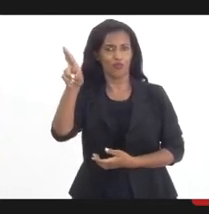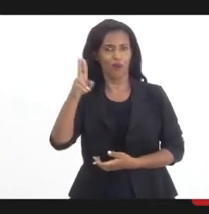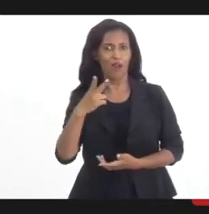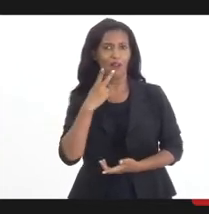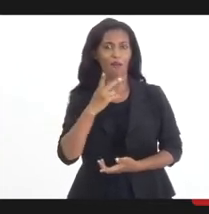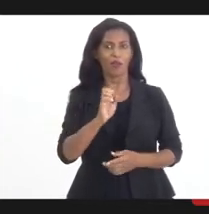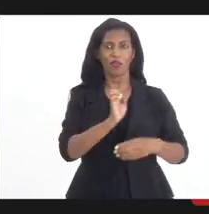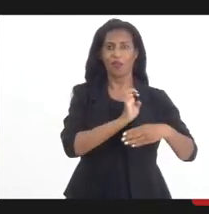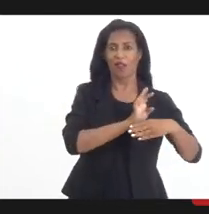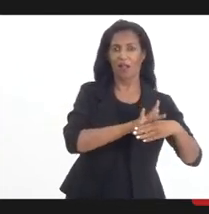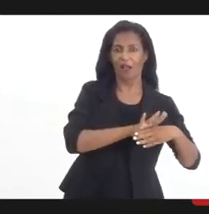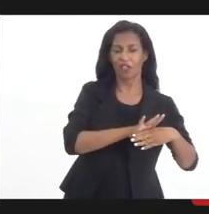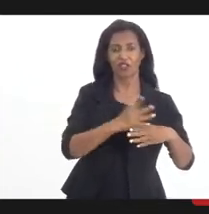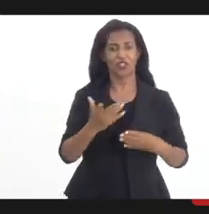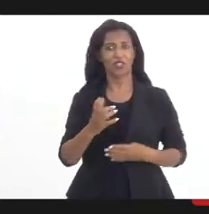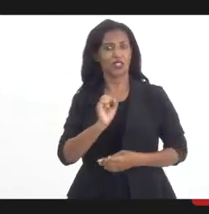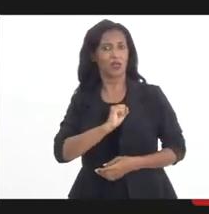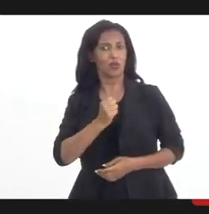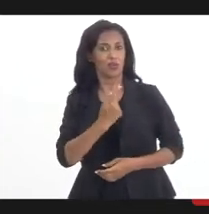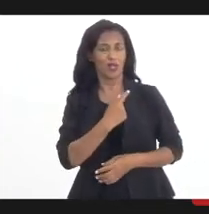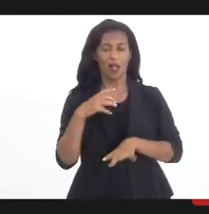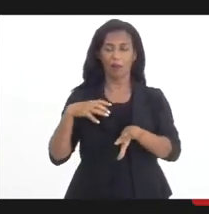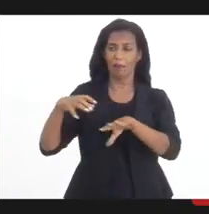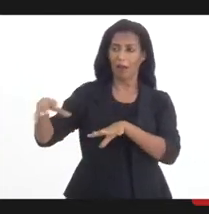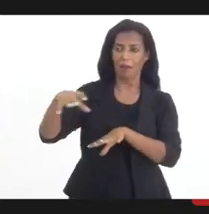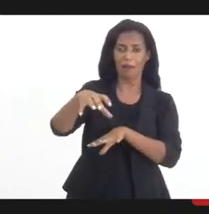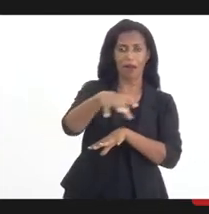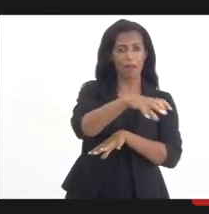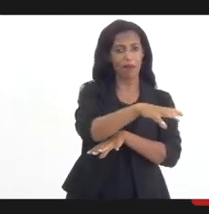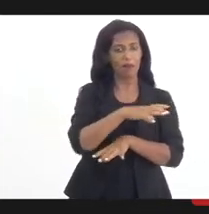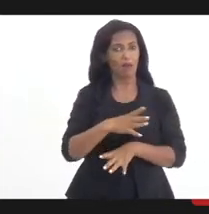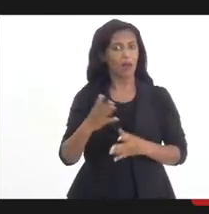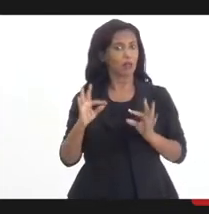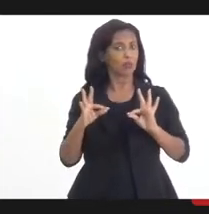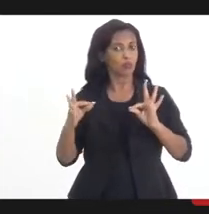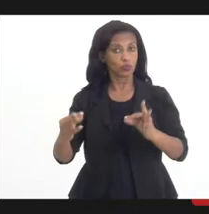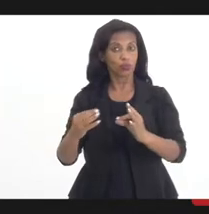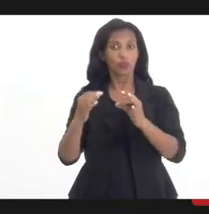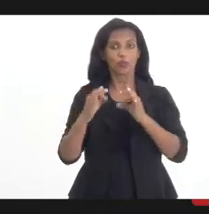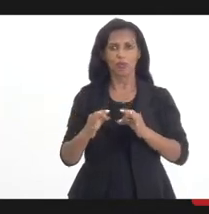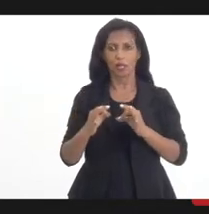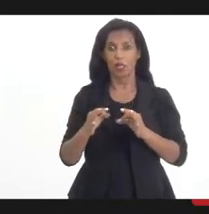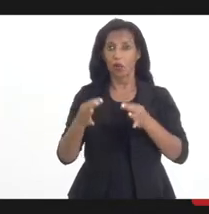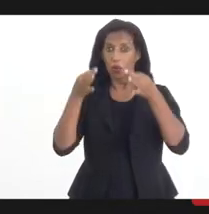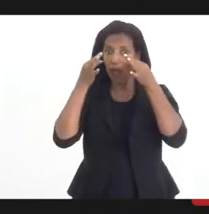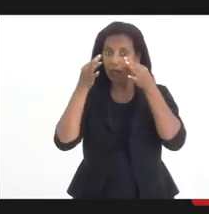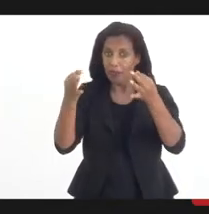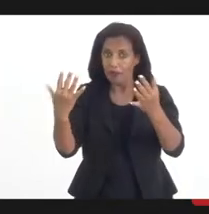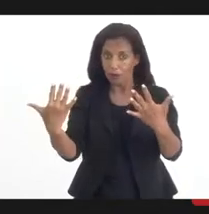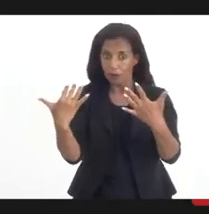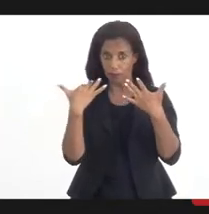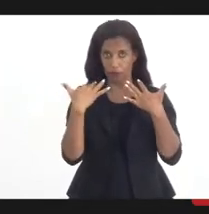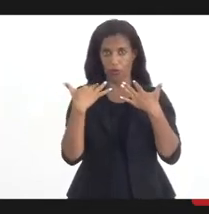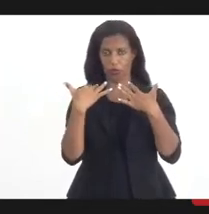em Caxias, da FFP, em São Gonçalo, enfim, isso tudo tem consenso. O que me chama a atenção, e é o ponto que eu quero